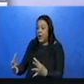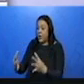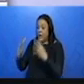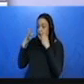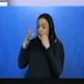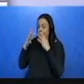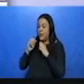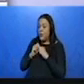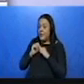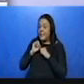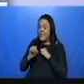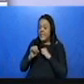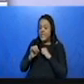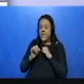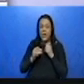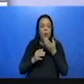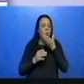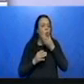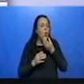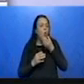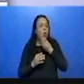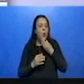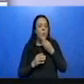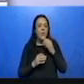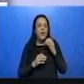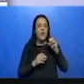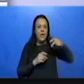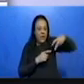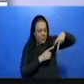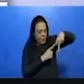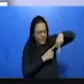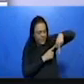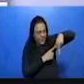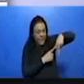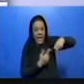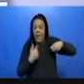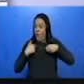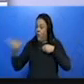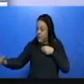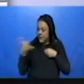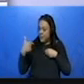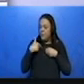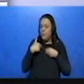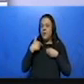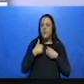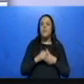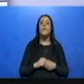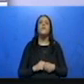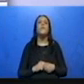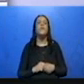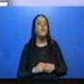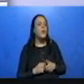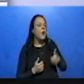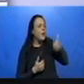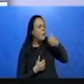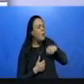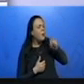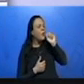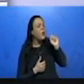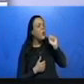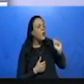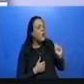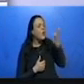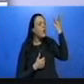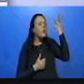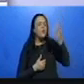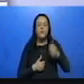novo, ou especialmente um marujo sem uma perna. Certo, capitão? E aí, mãe, o que aconteceu? O seu pai